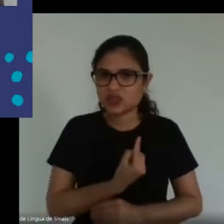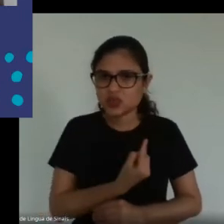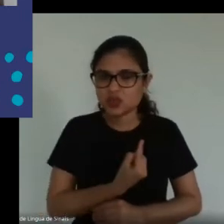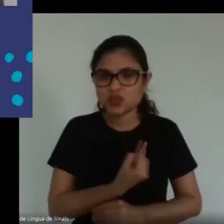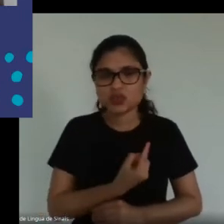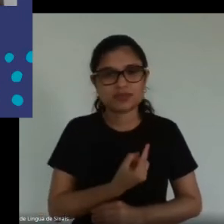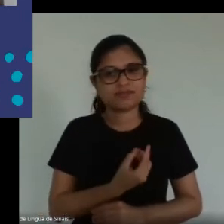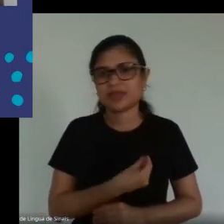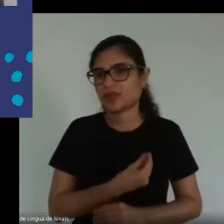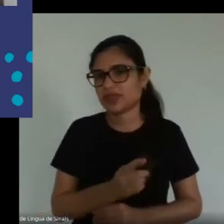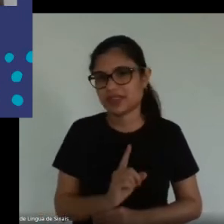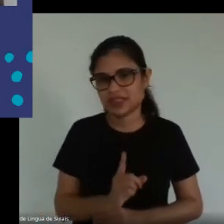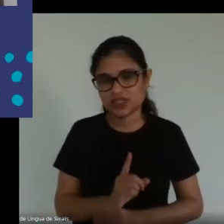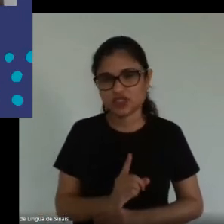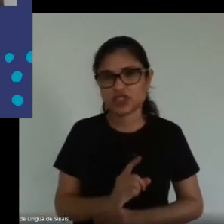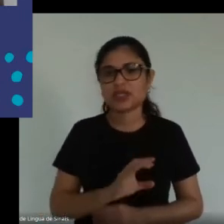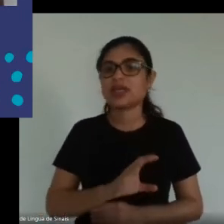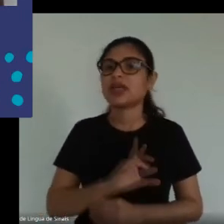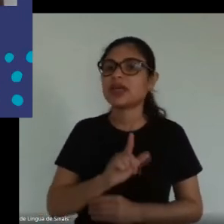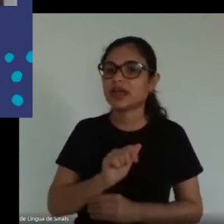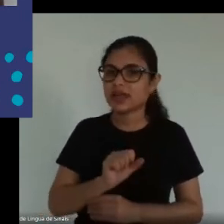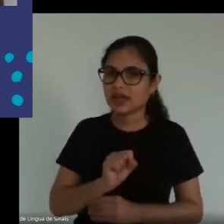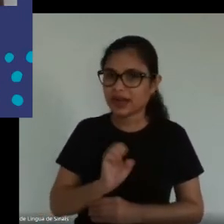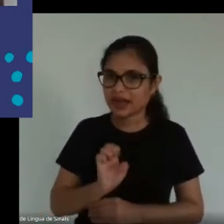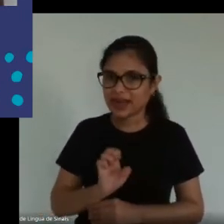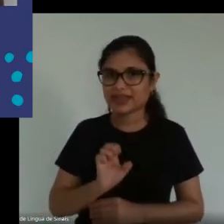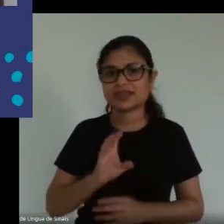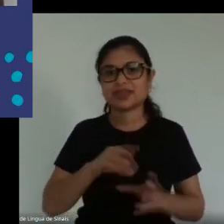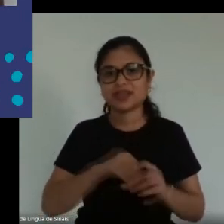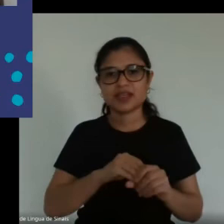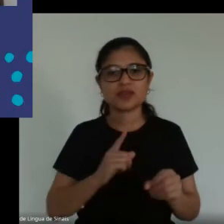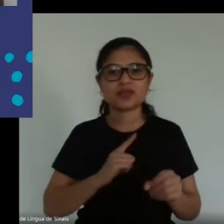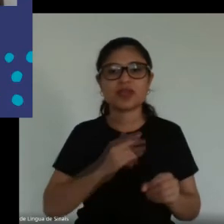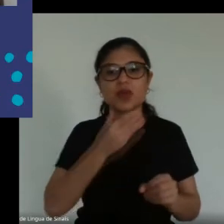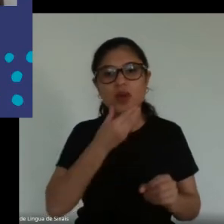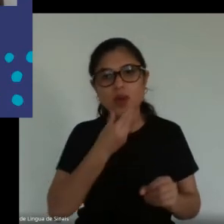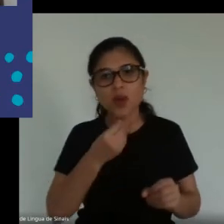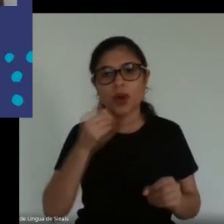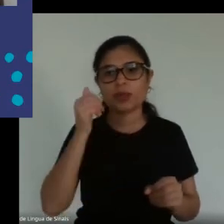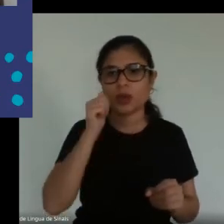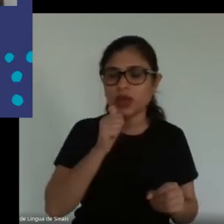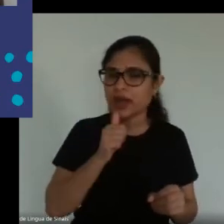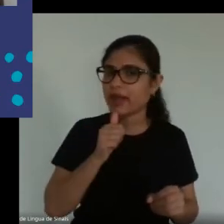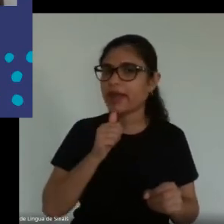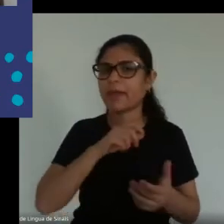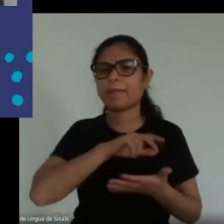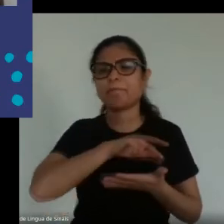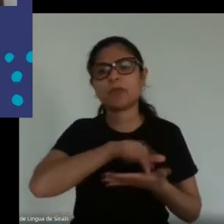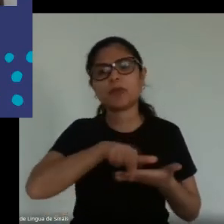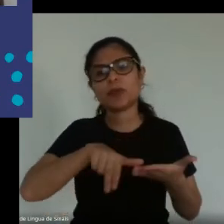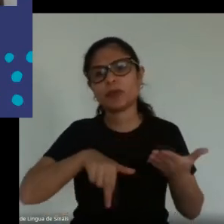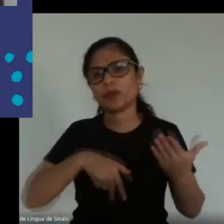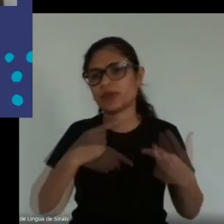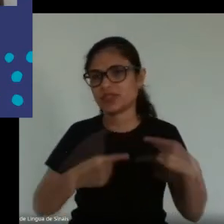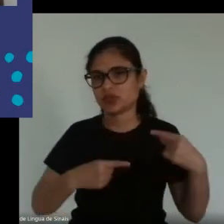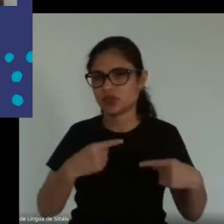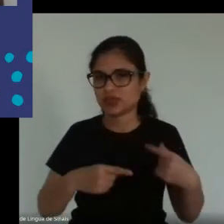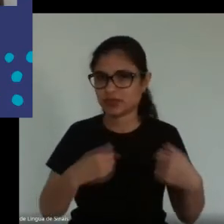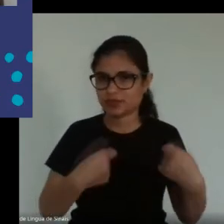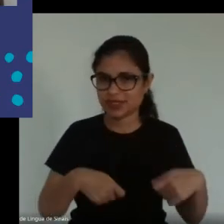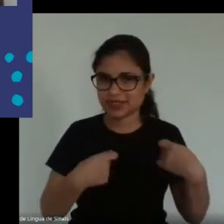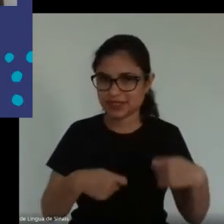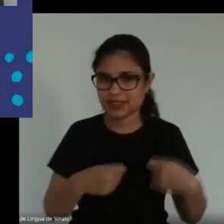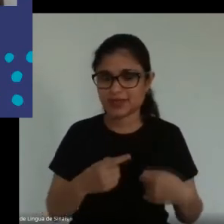classes são formadas por homens, mulheres, e por essas discussões necessárias, e quando a